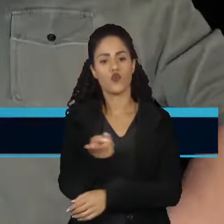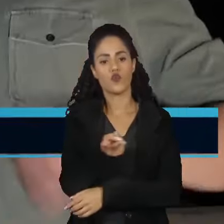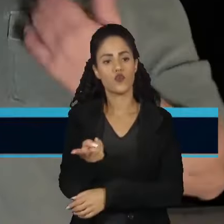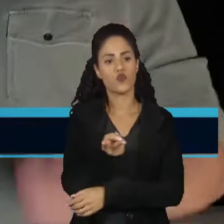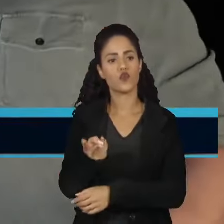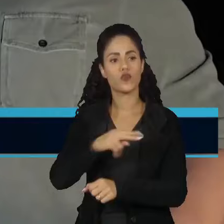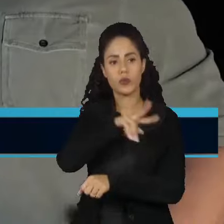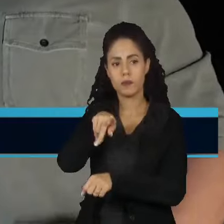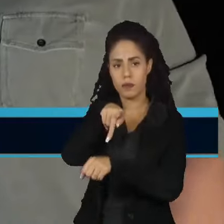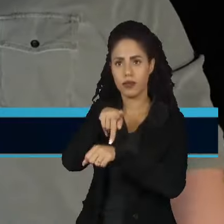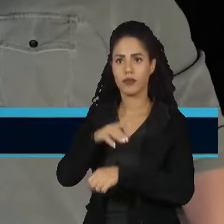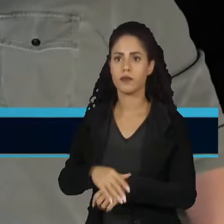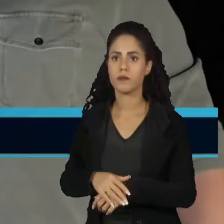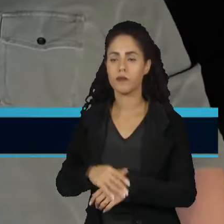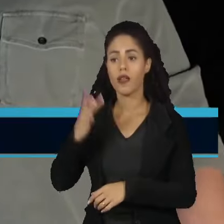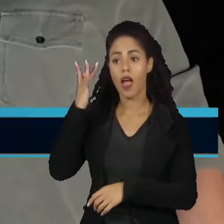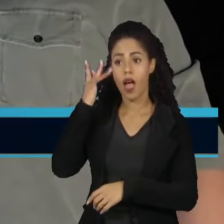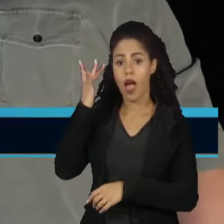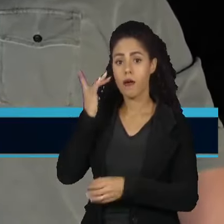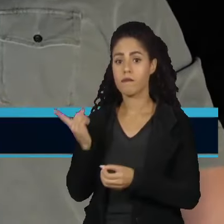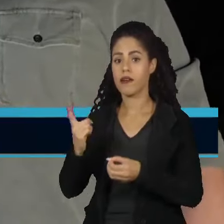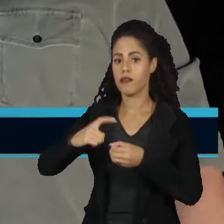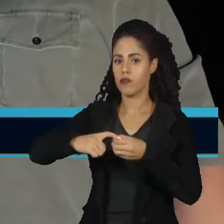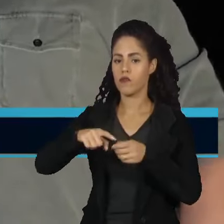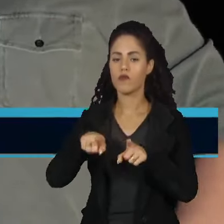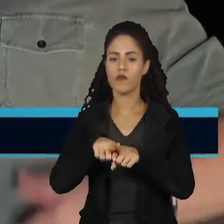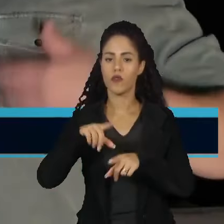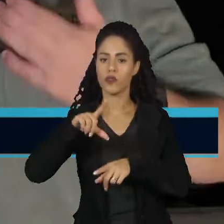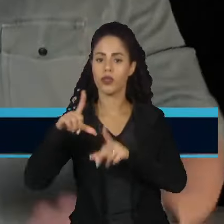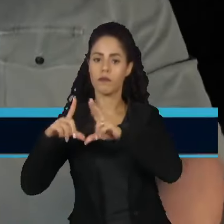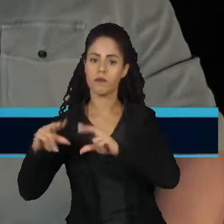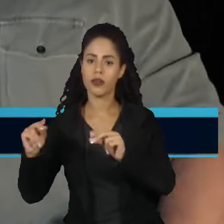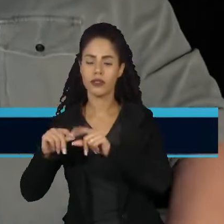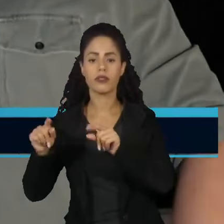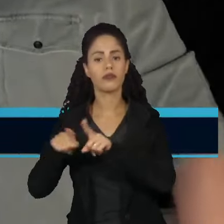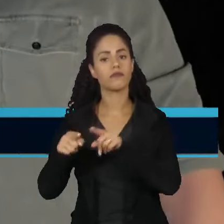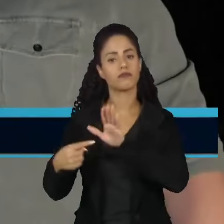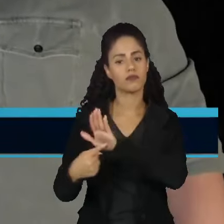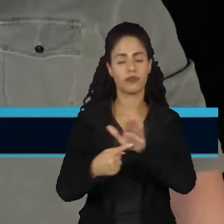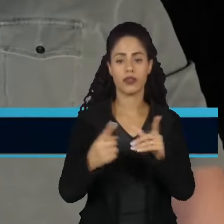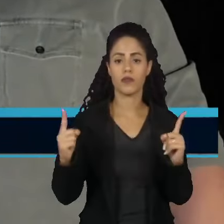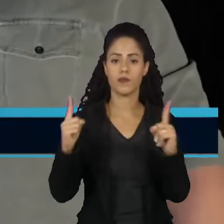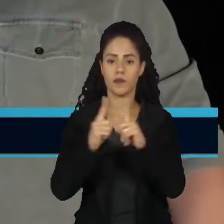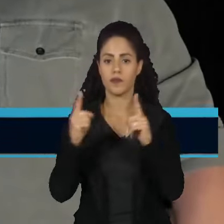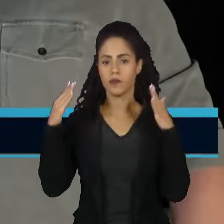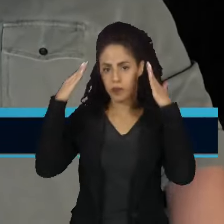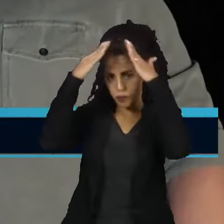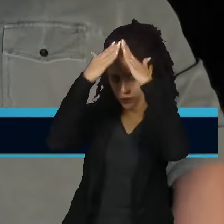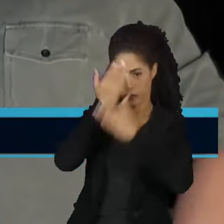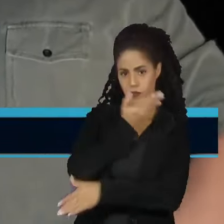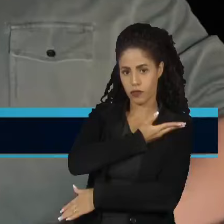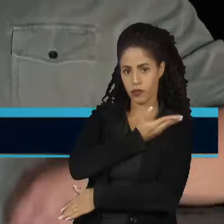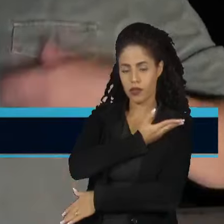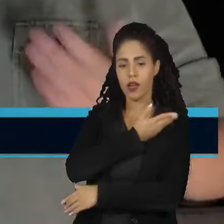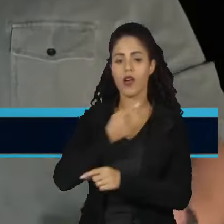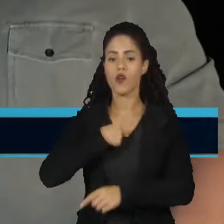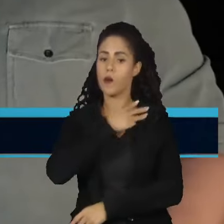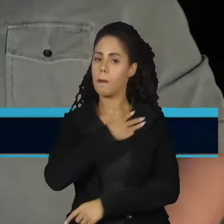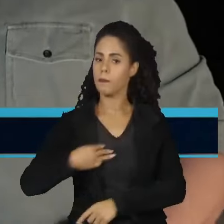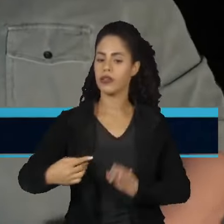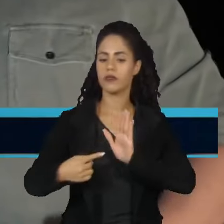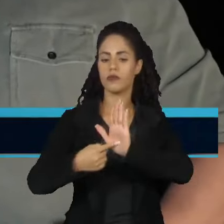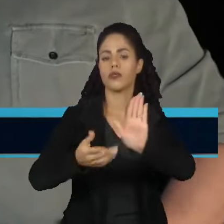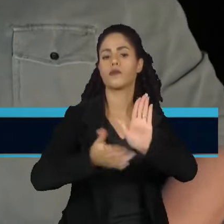blocos. Amanhã, antes de voltar para Brasília, Fernando Haddad terá um encontro privado com o Papa Francisco, onde o ministro vai